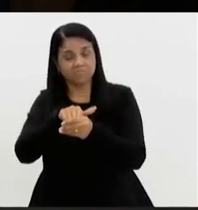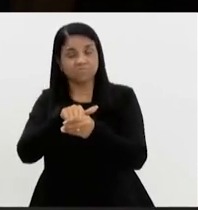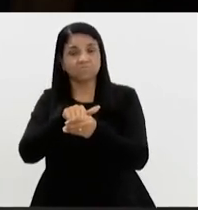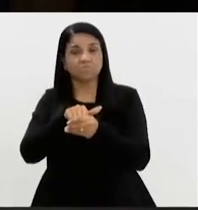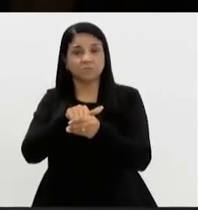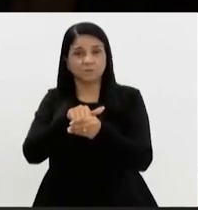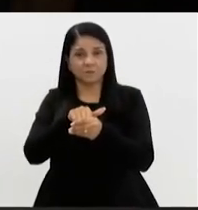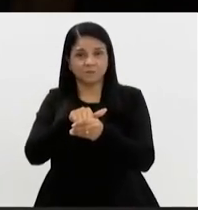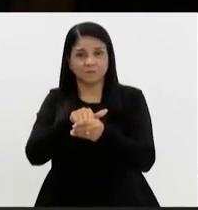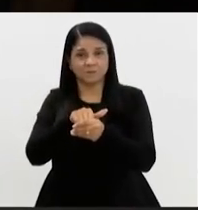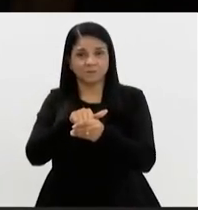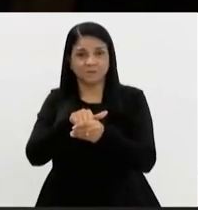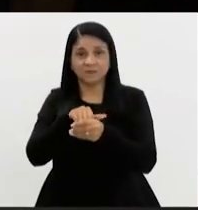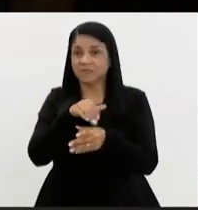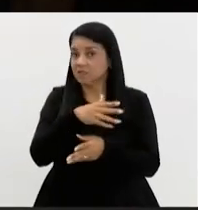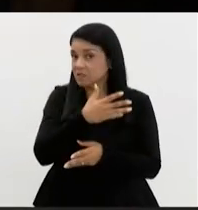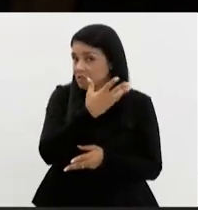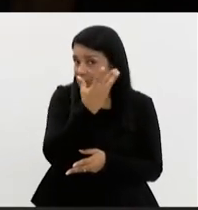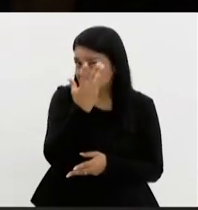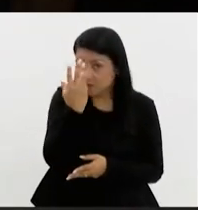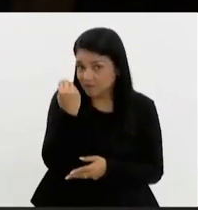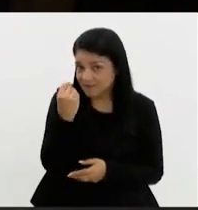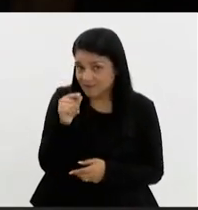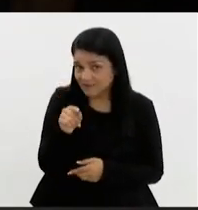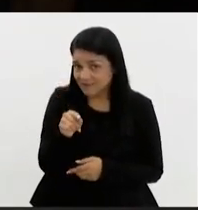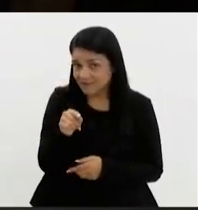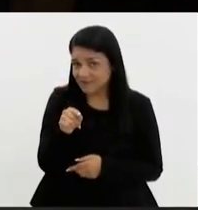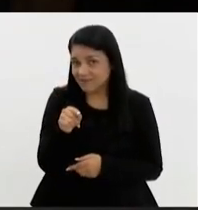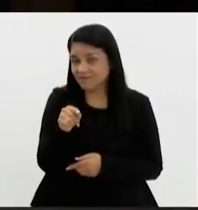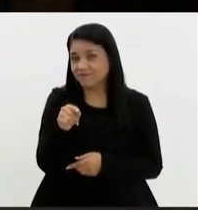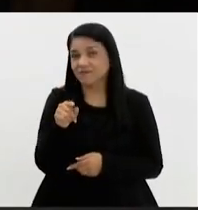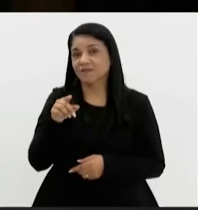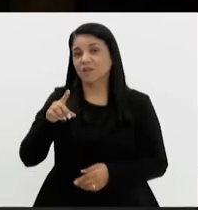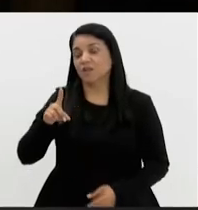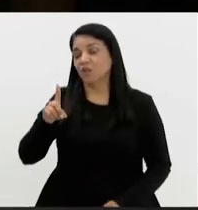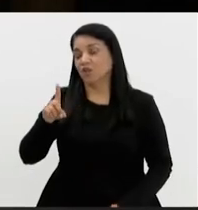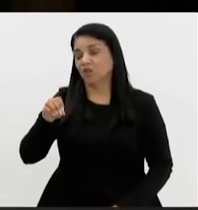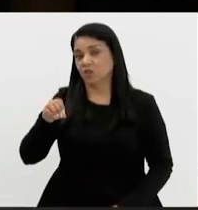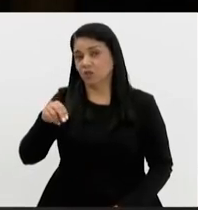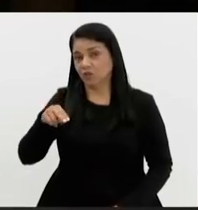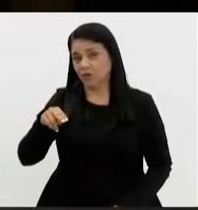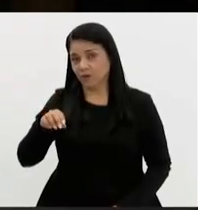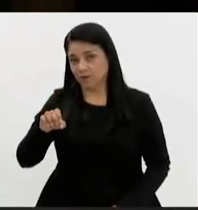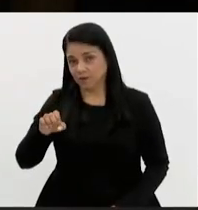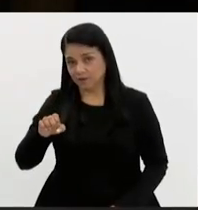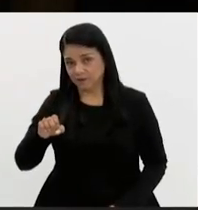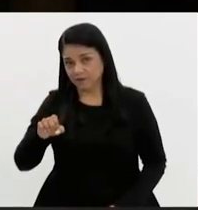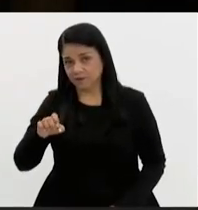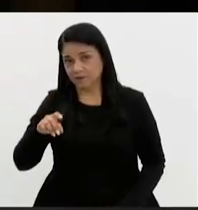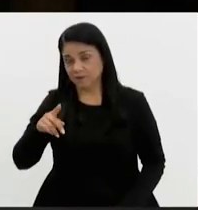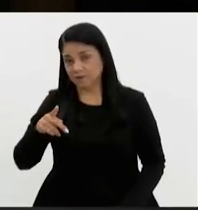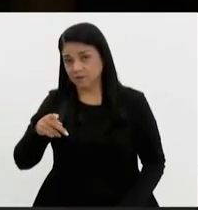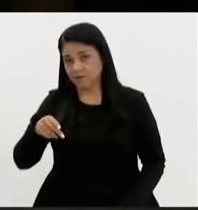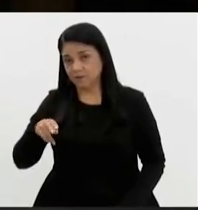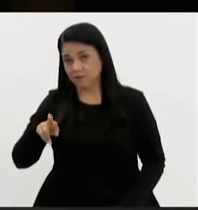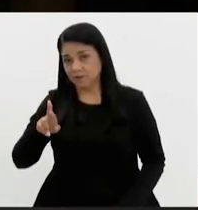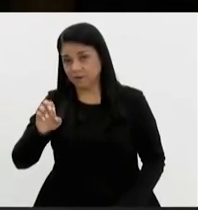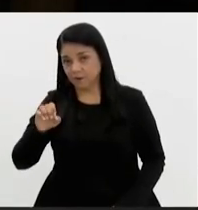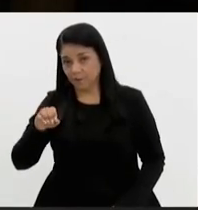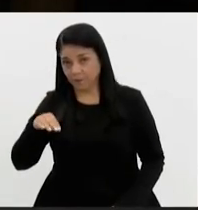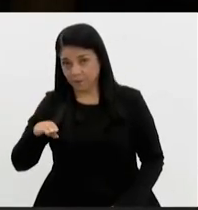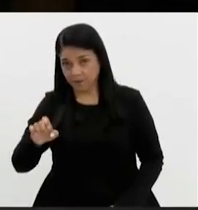se não nos esqueçamos Que Donald trump tentou influenciar o